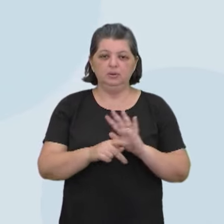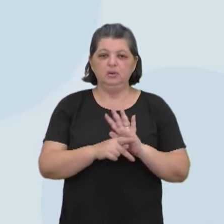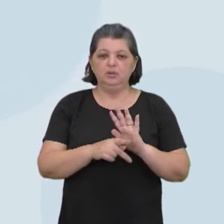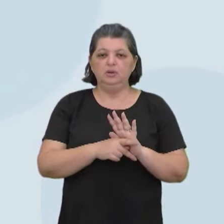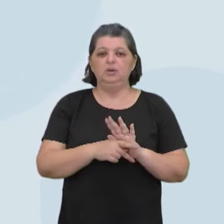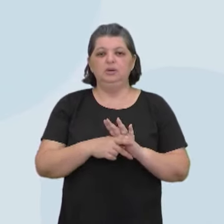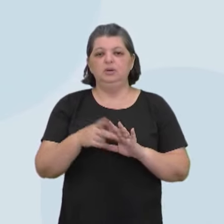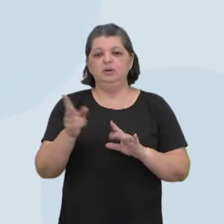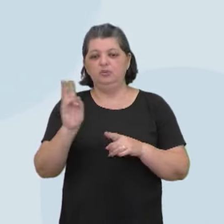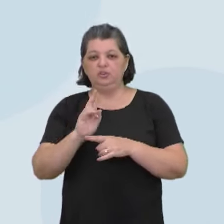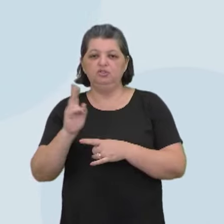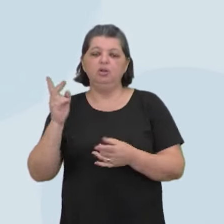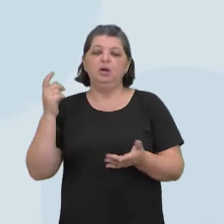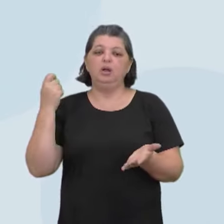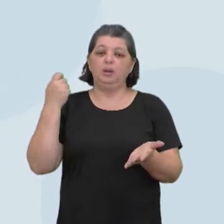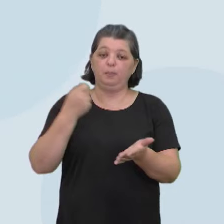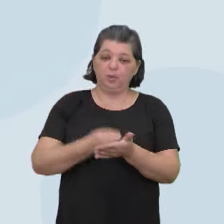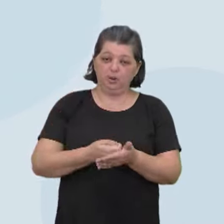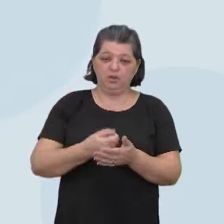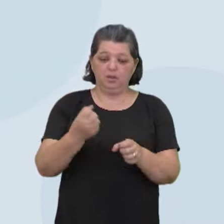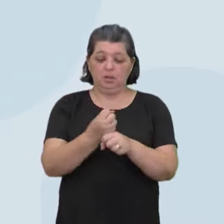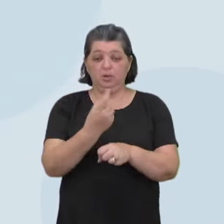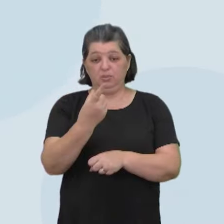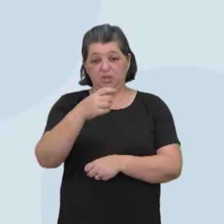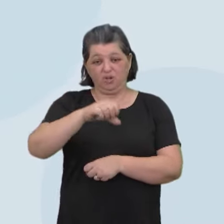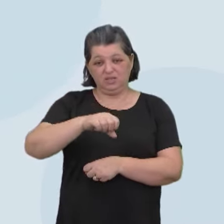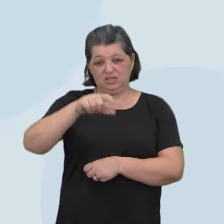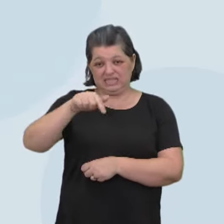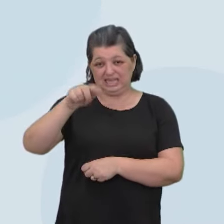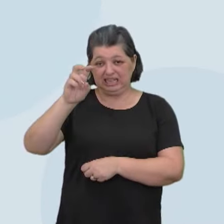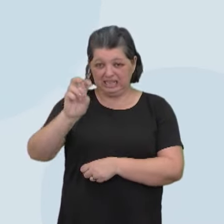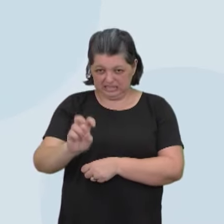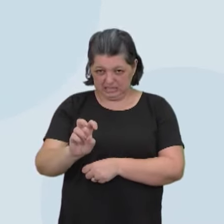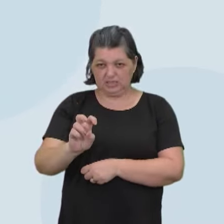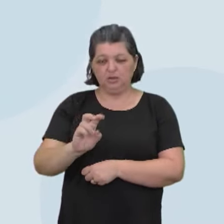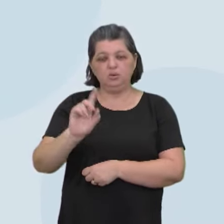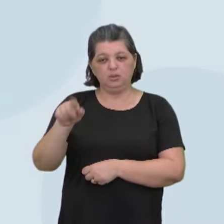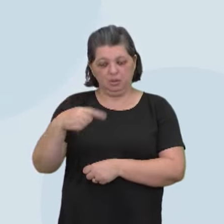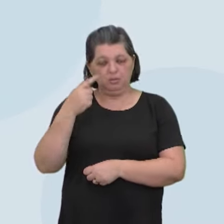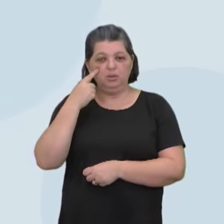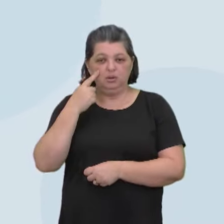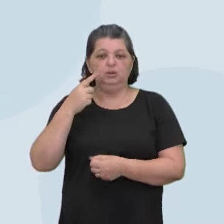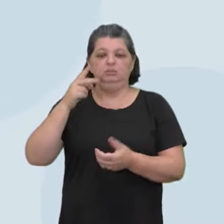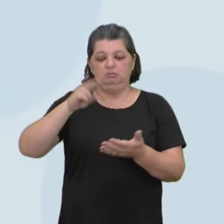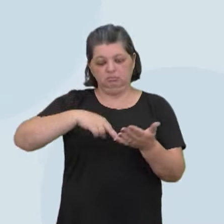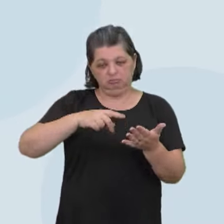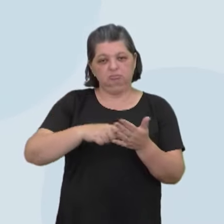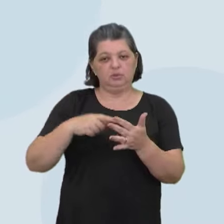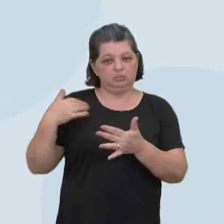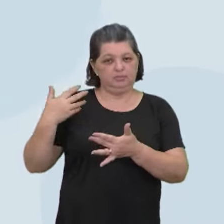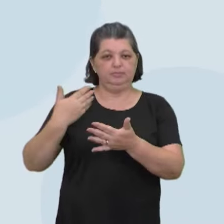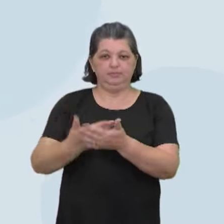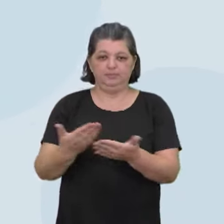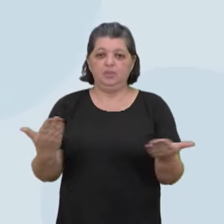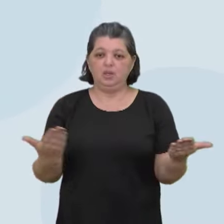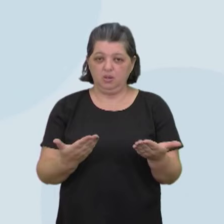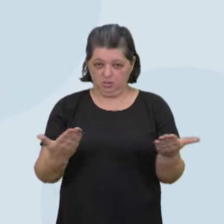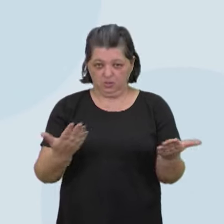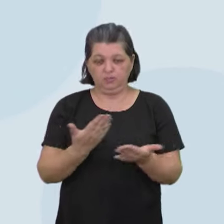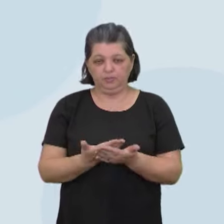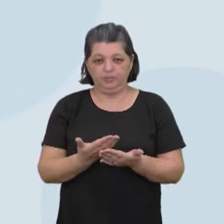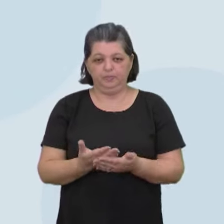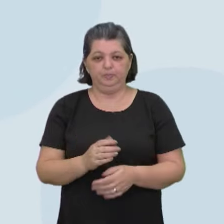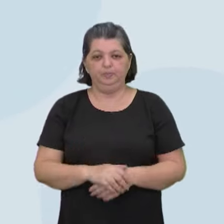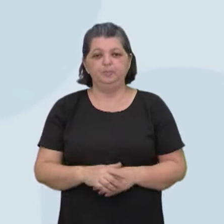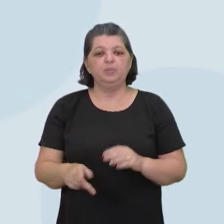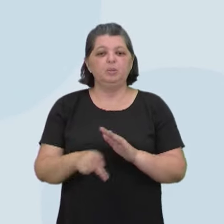Vigiar e Punir, de 1975. Essa obra a gente vai se debruçar bastante no decorrer da nossa aula de hoje. Em